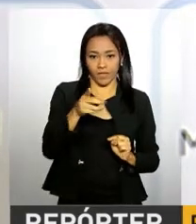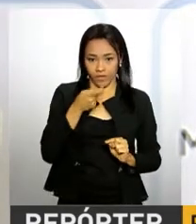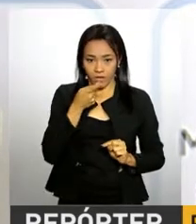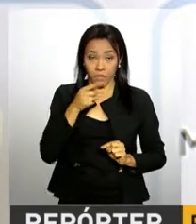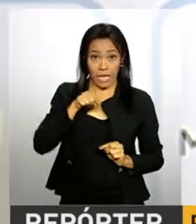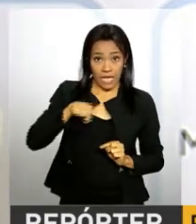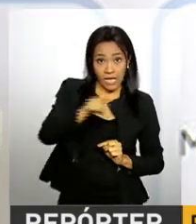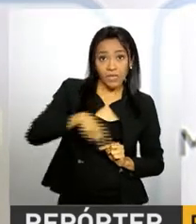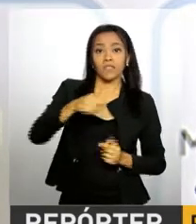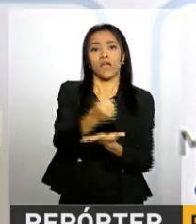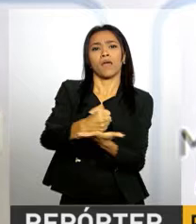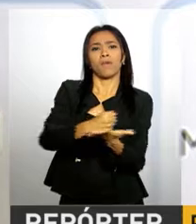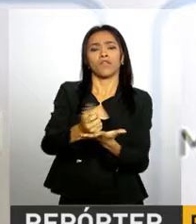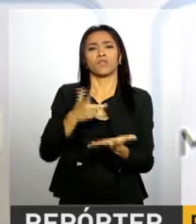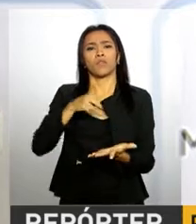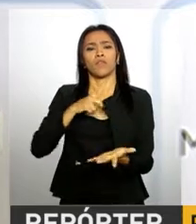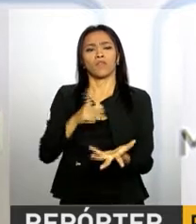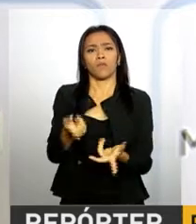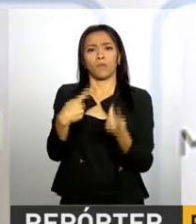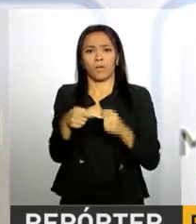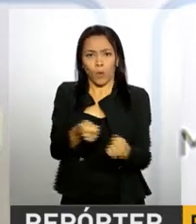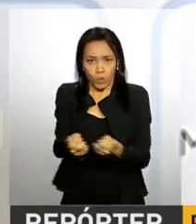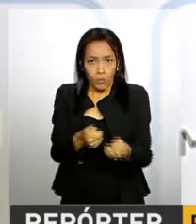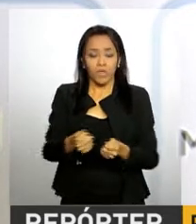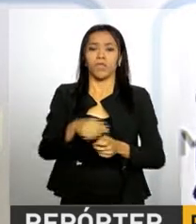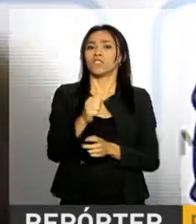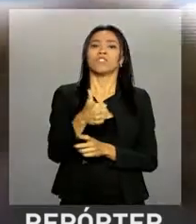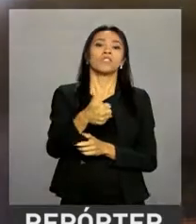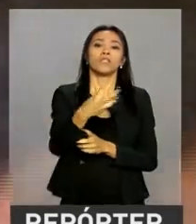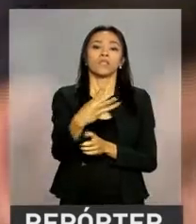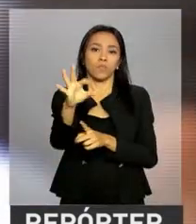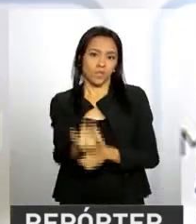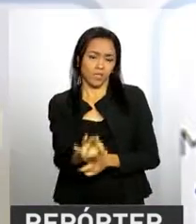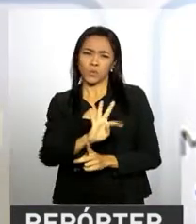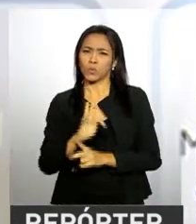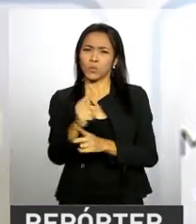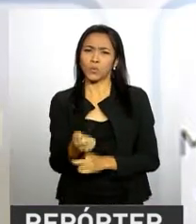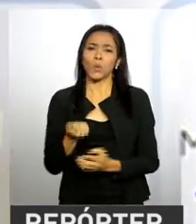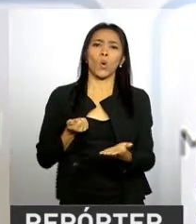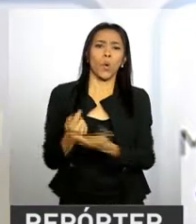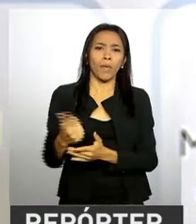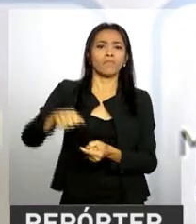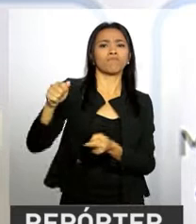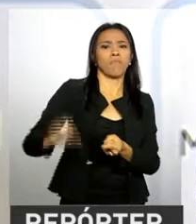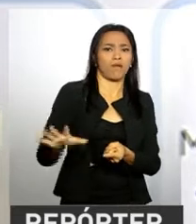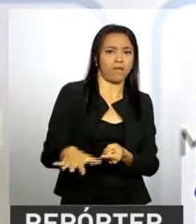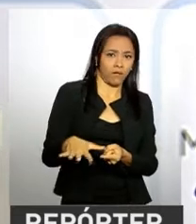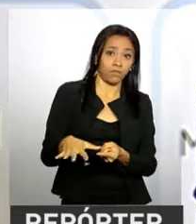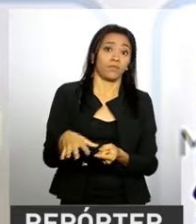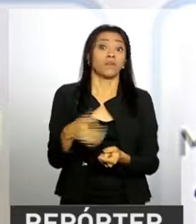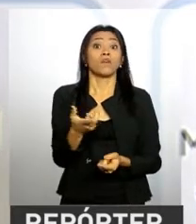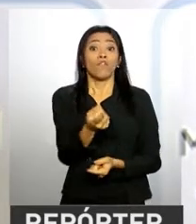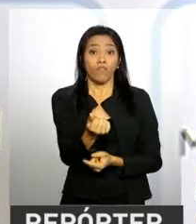era uma economia de 3 por cento nós temos comprado tudo mais barato do que no ano passado nominalmente valores